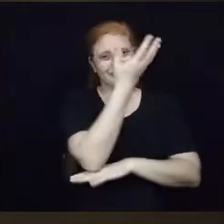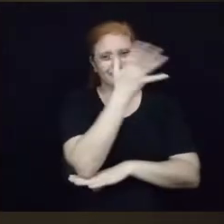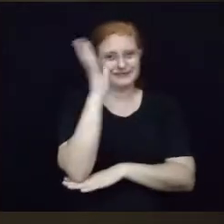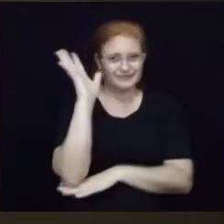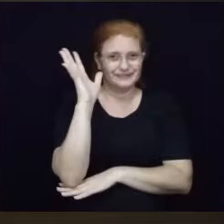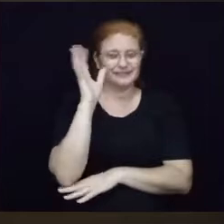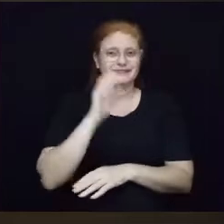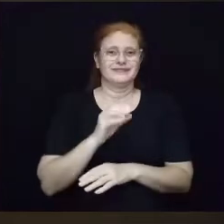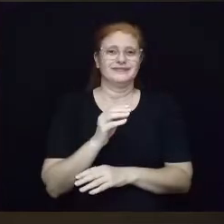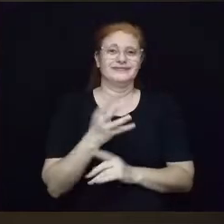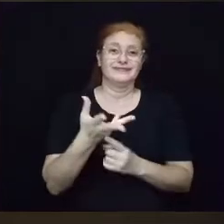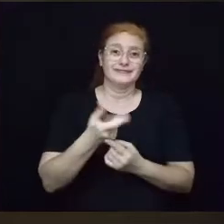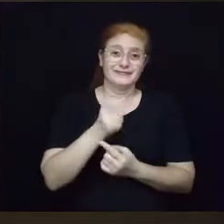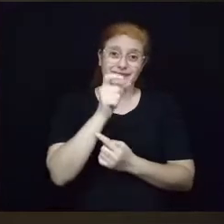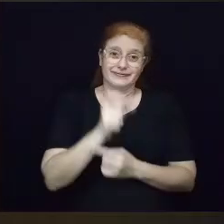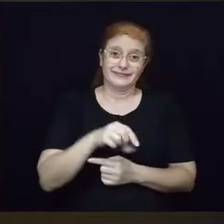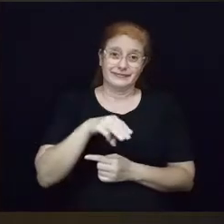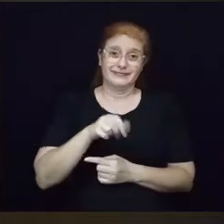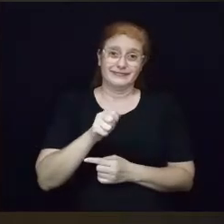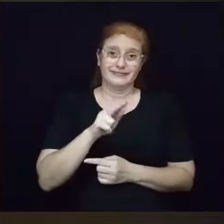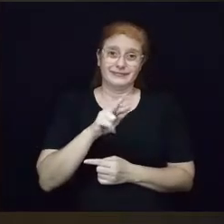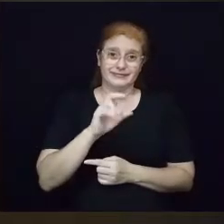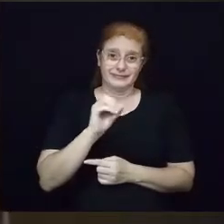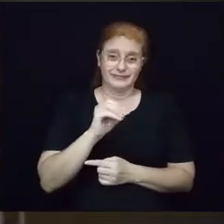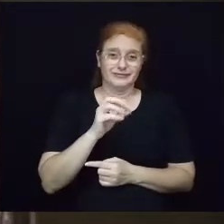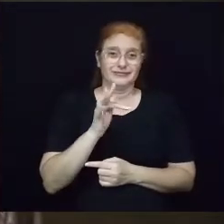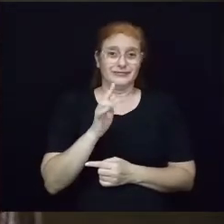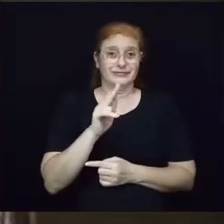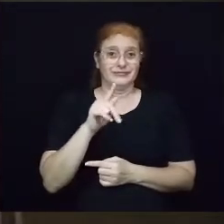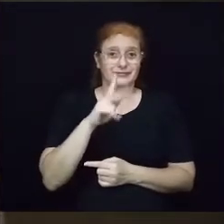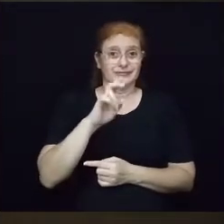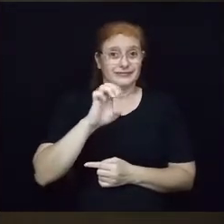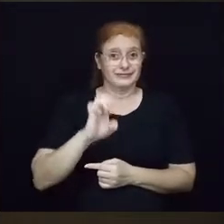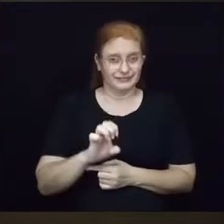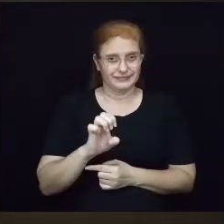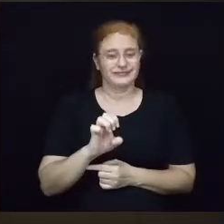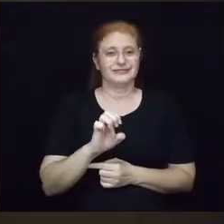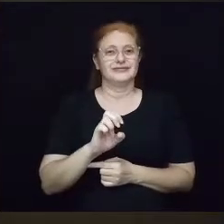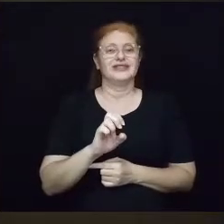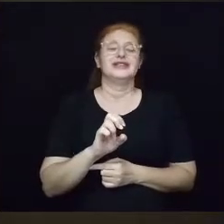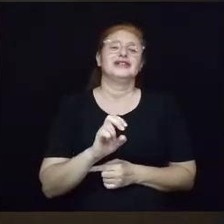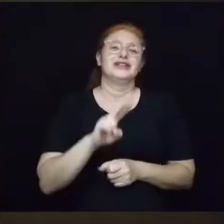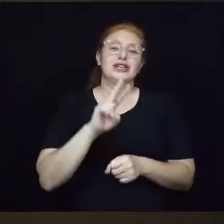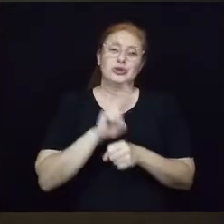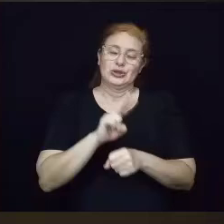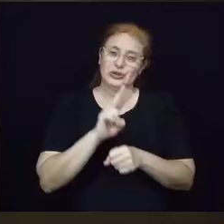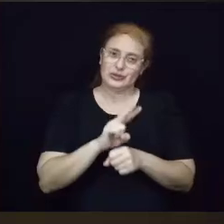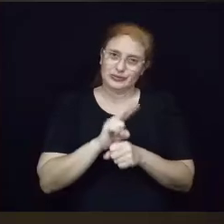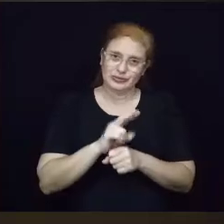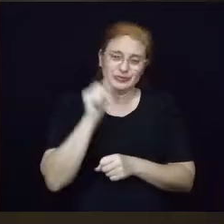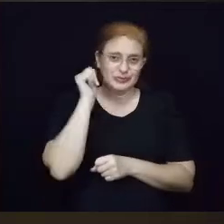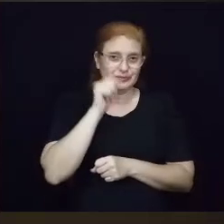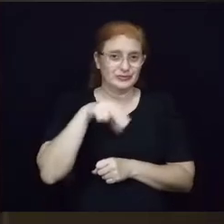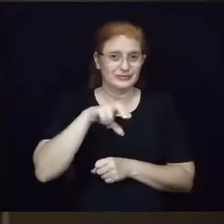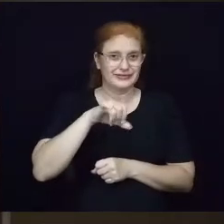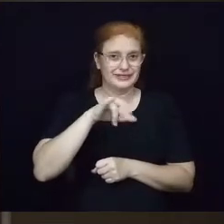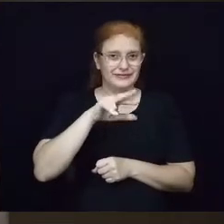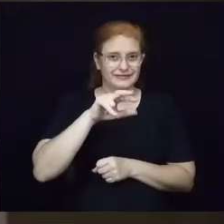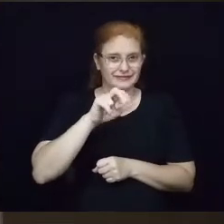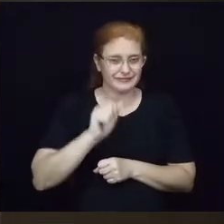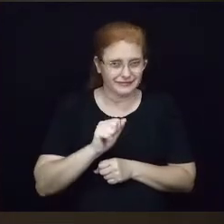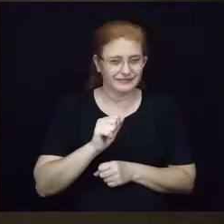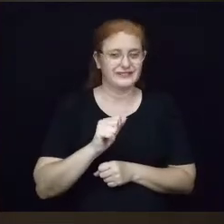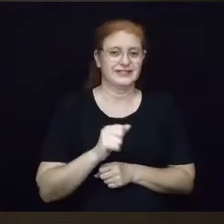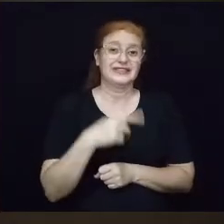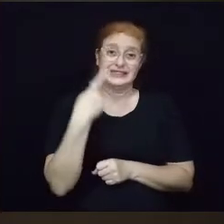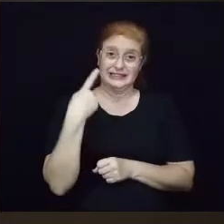Árvore, do artista Mauro Fuchi, com curadoria de Neiva Bons, e fica em cartaz aqui na Galeria do